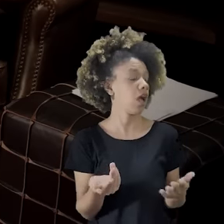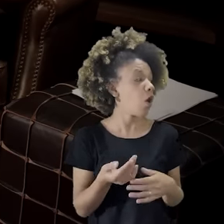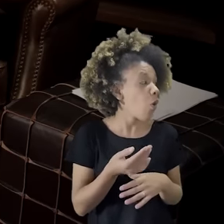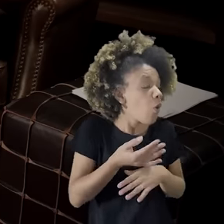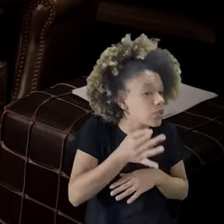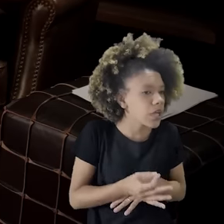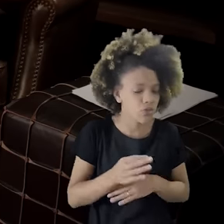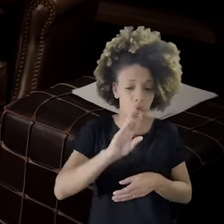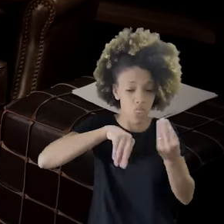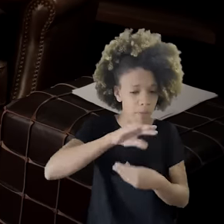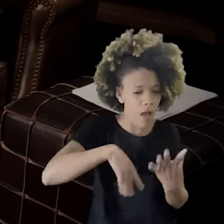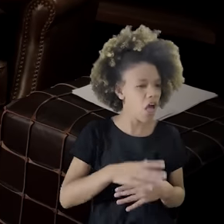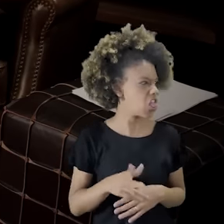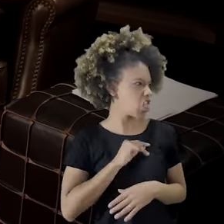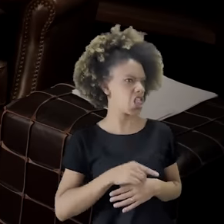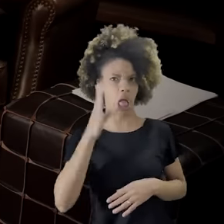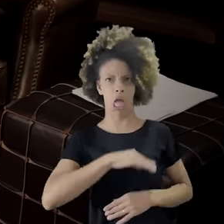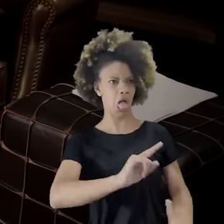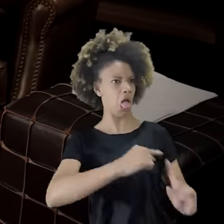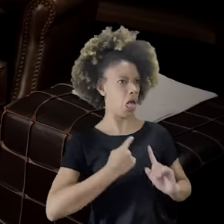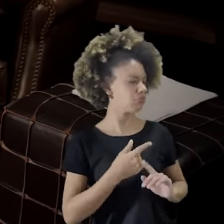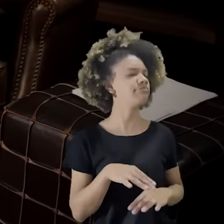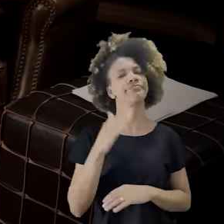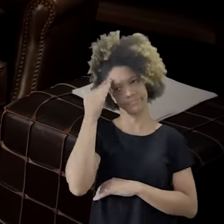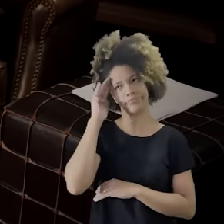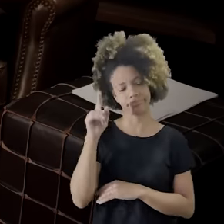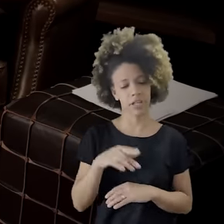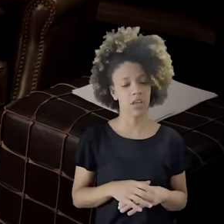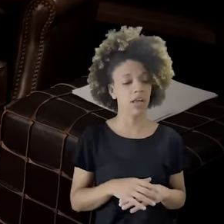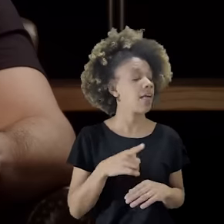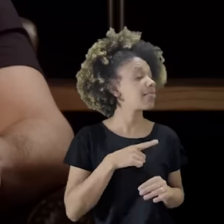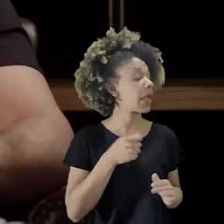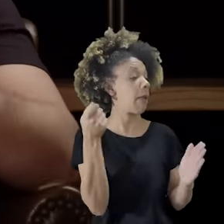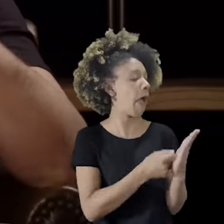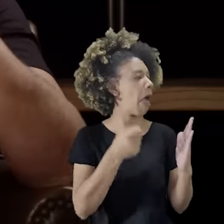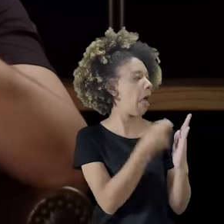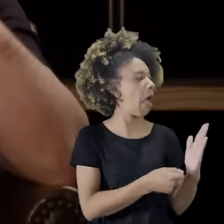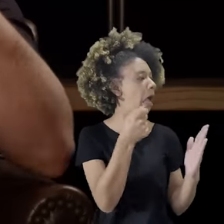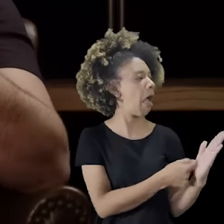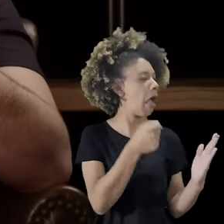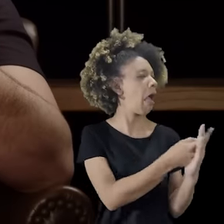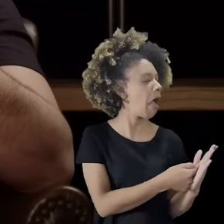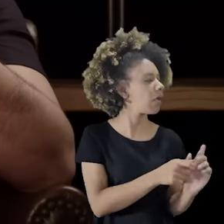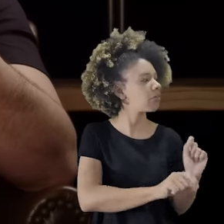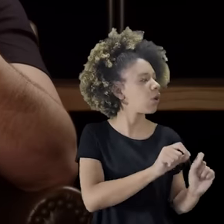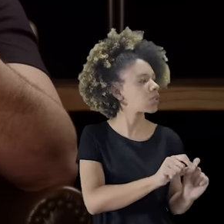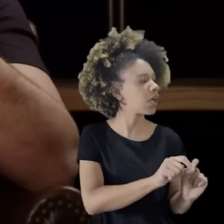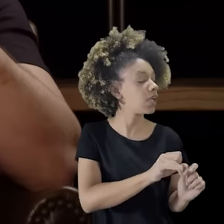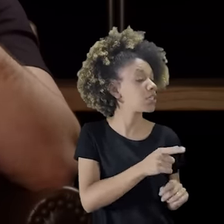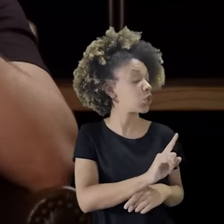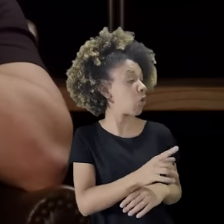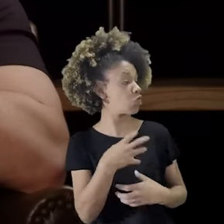colocasse no mesmo pote Não ela tá falando isso pra mim Você tá falando no caso que tem muita militância muita militância que